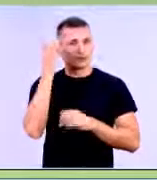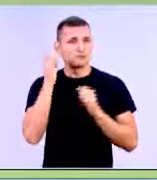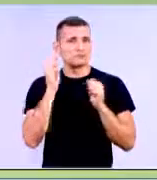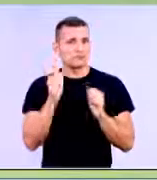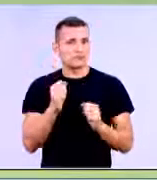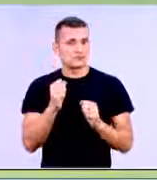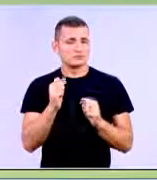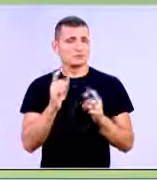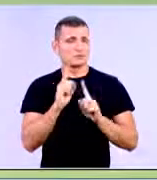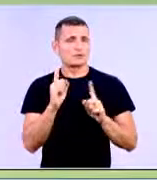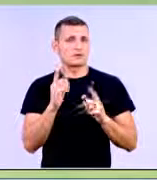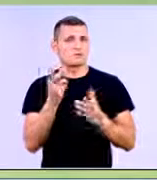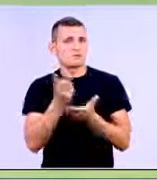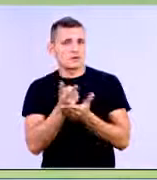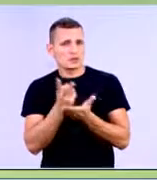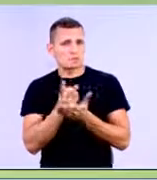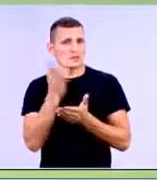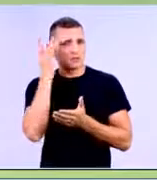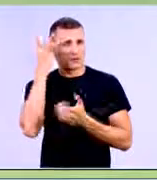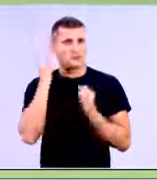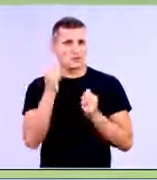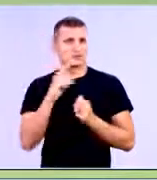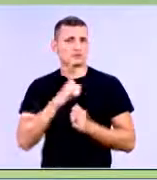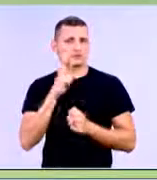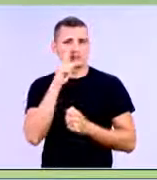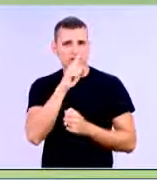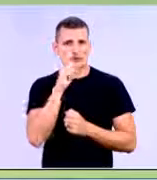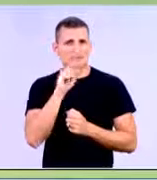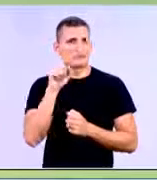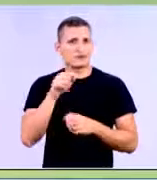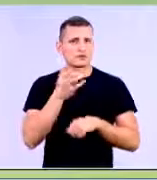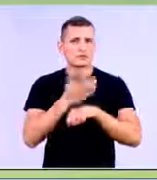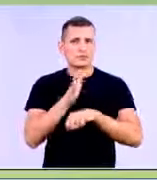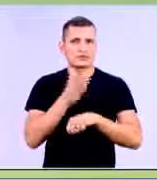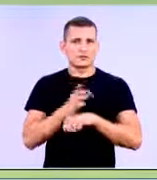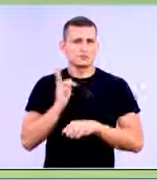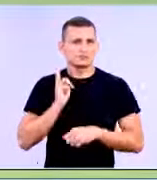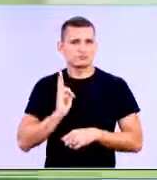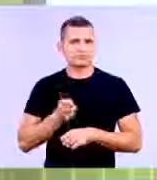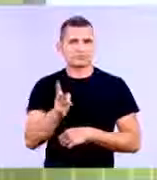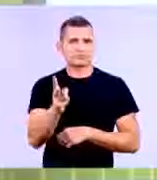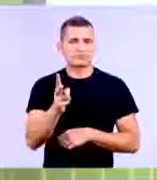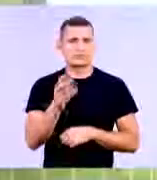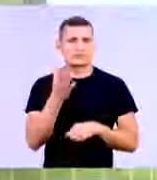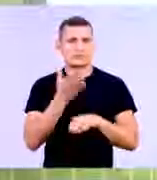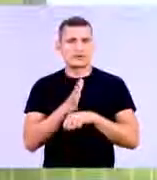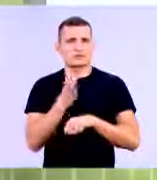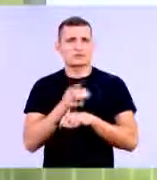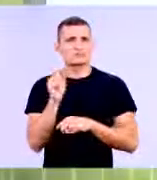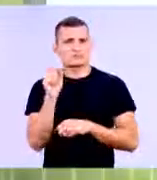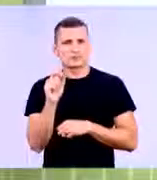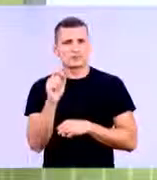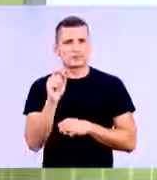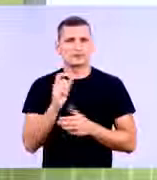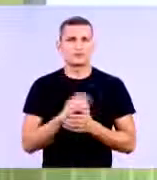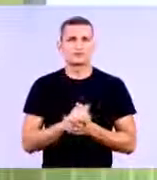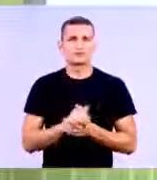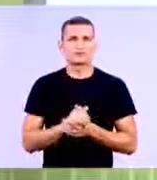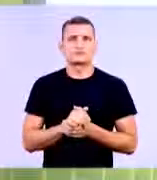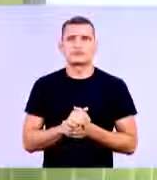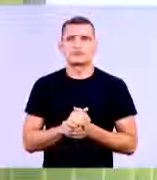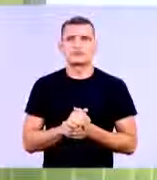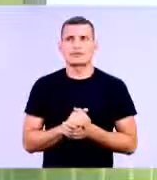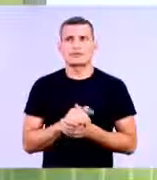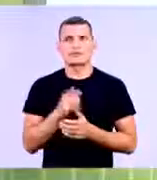não ser mais seguro. Então isso é uma prática constante. Uma prática de quê? Constante de quê?